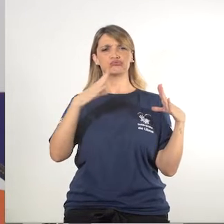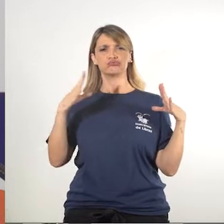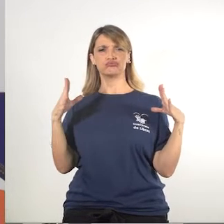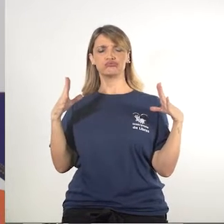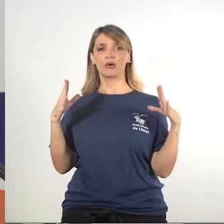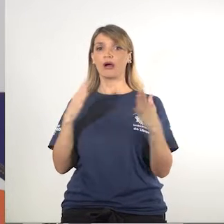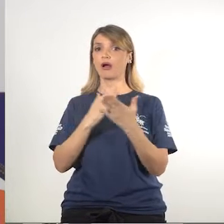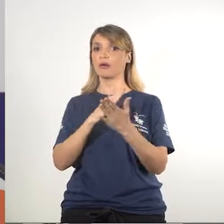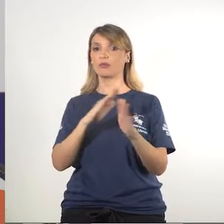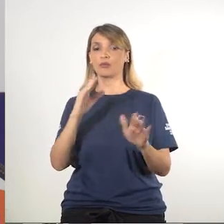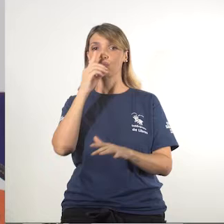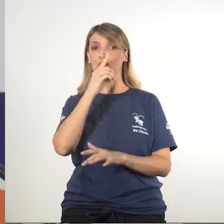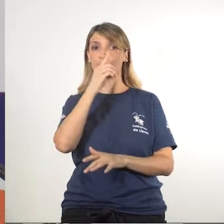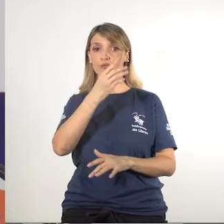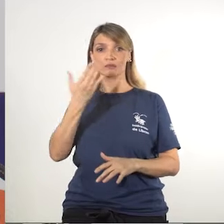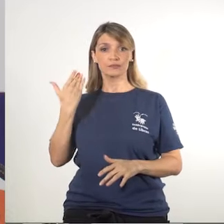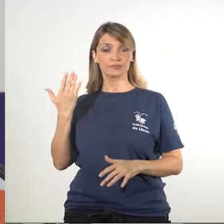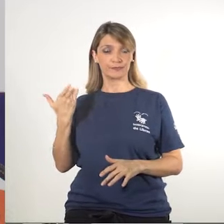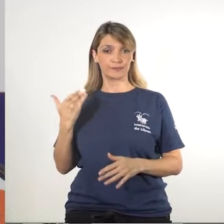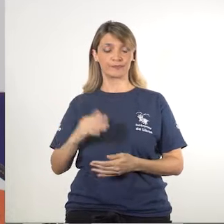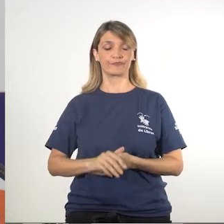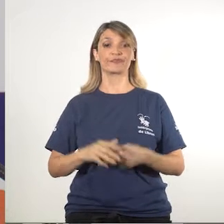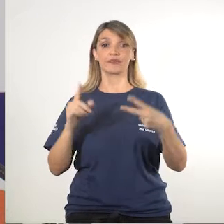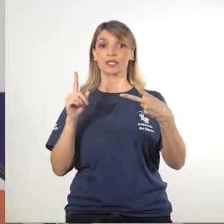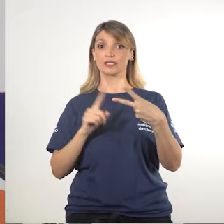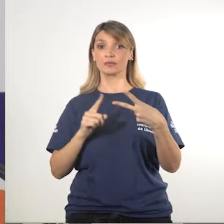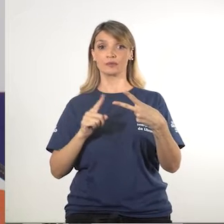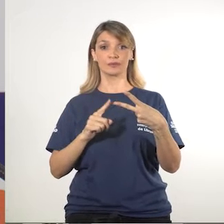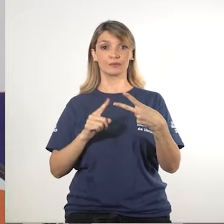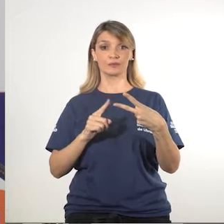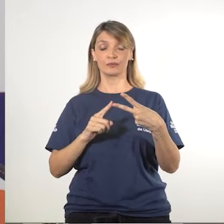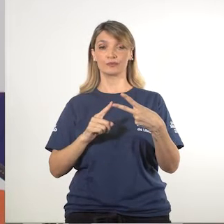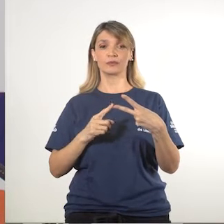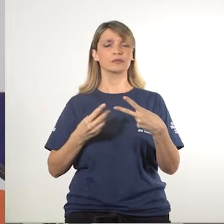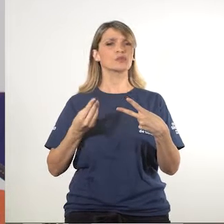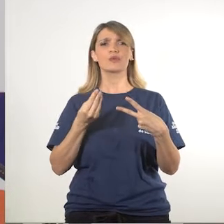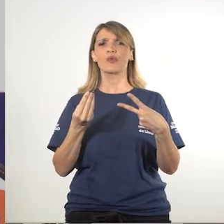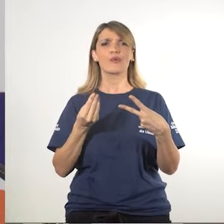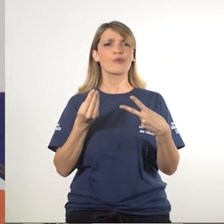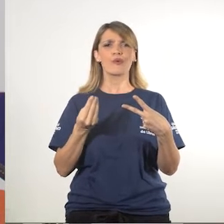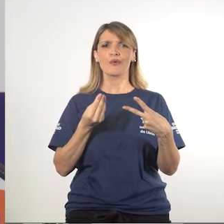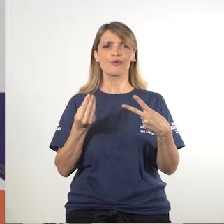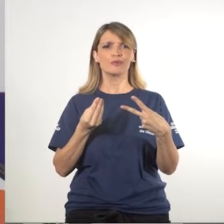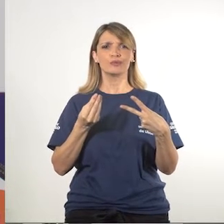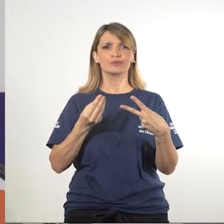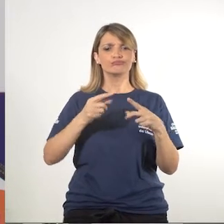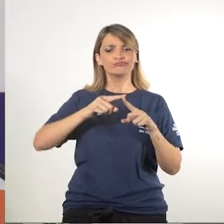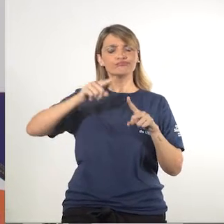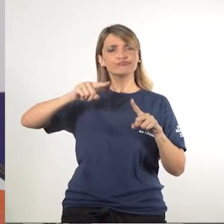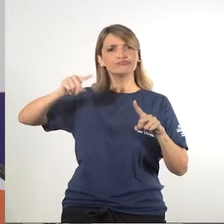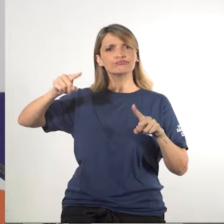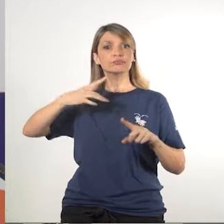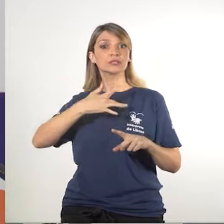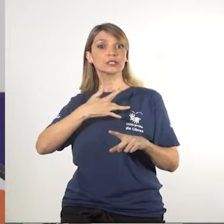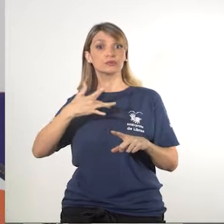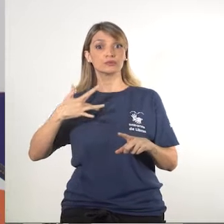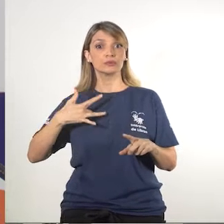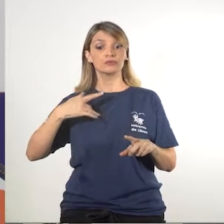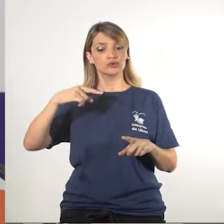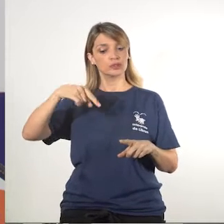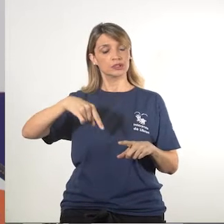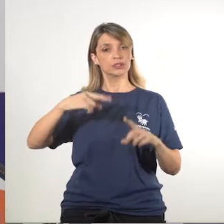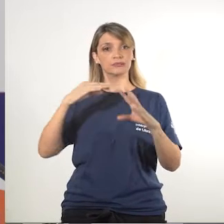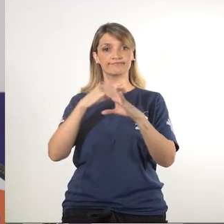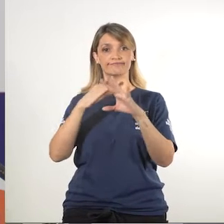no domingo. Segunda questão, como é que está a situação dos indicadores de saúde aqui na